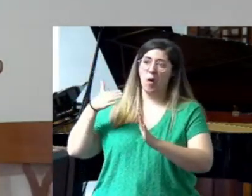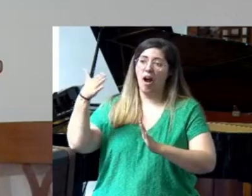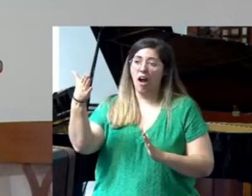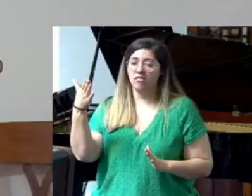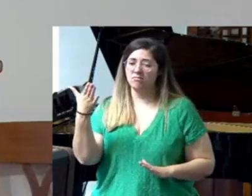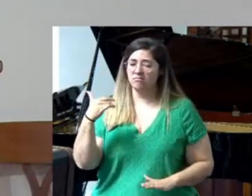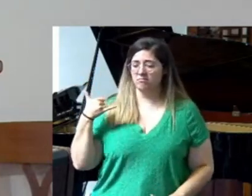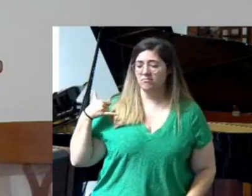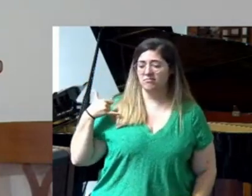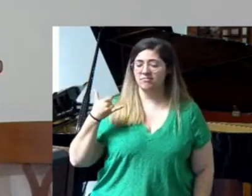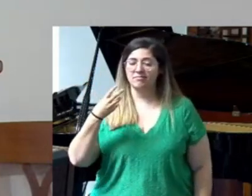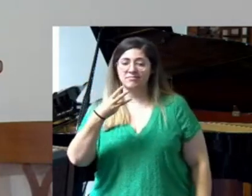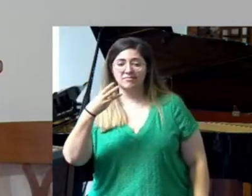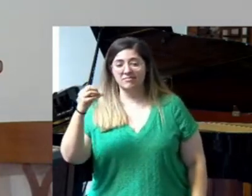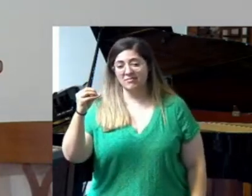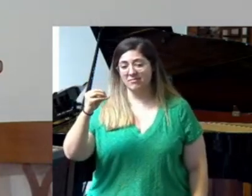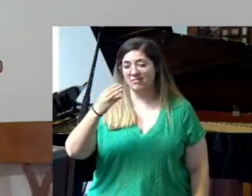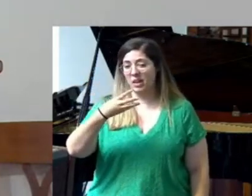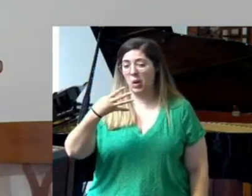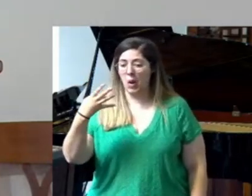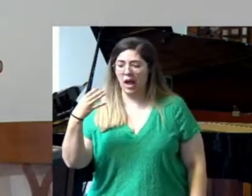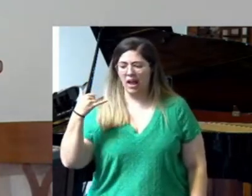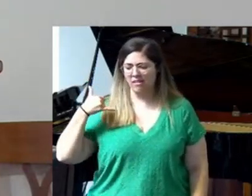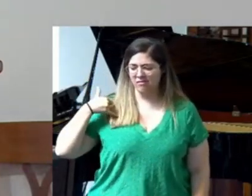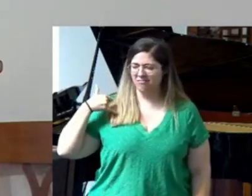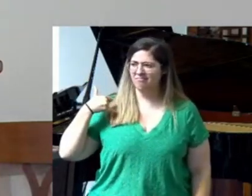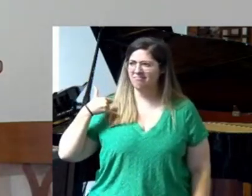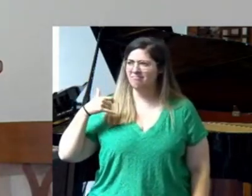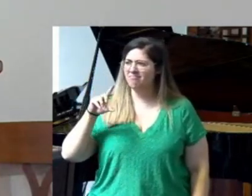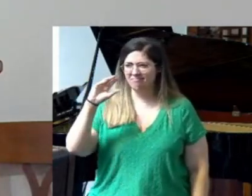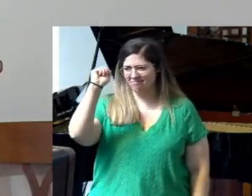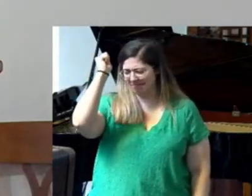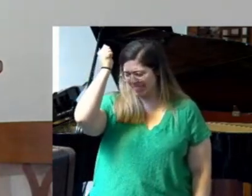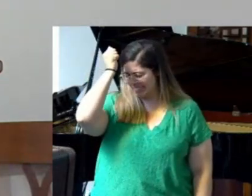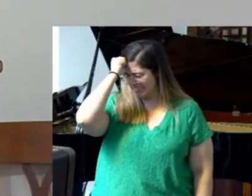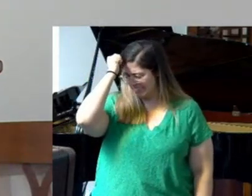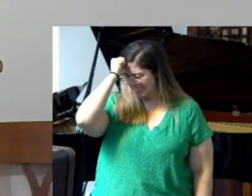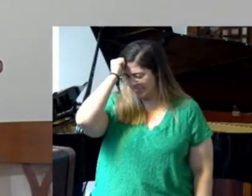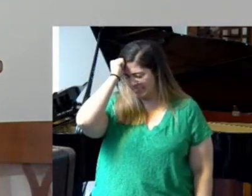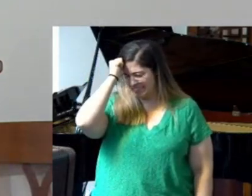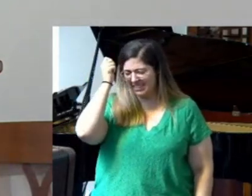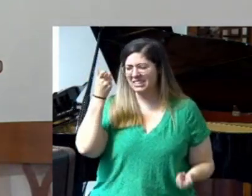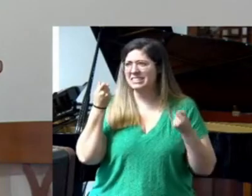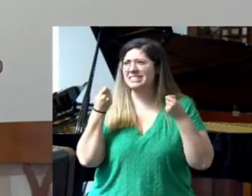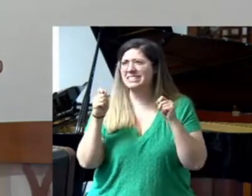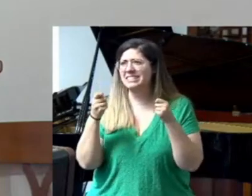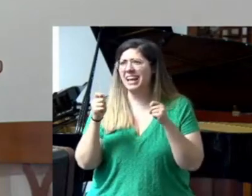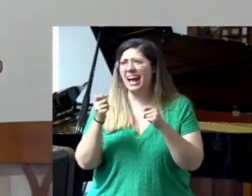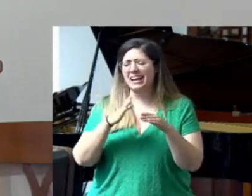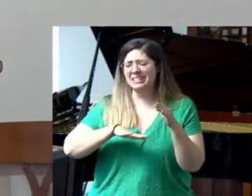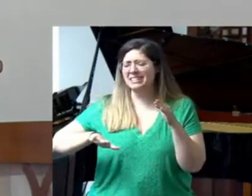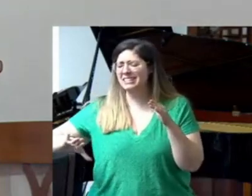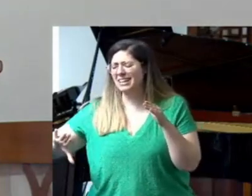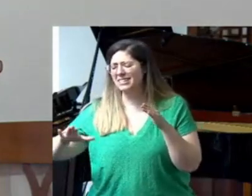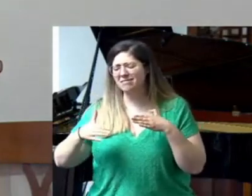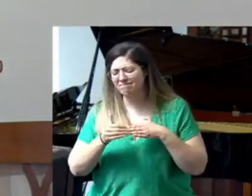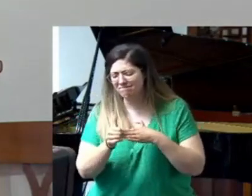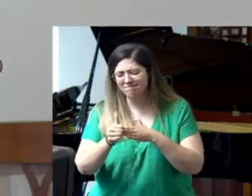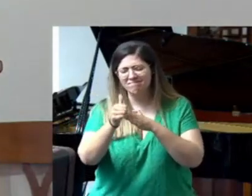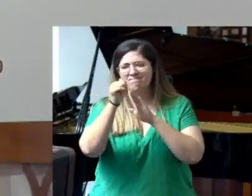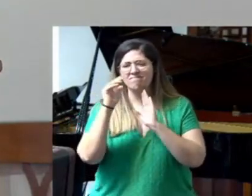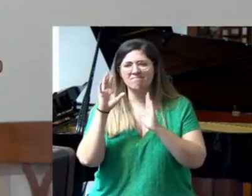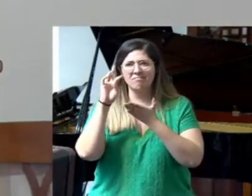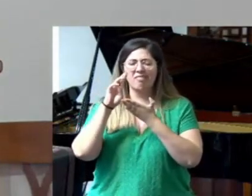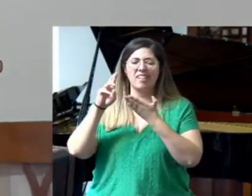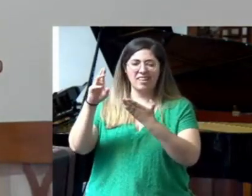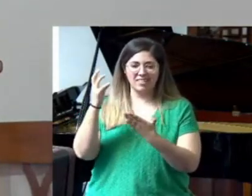tiverem 30, 40 anos. Não precisarão dizer: meu Deus, eu tive esse tempo, eu poderia ter andado com o Senhor e não andei. Isso